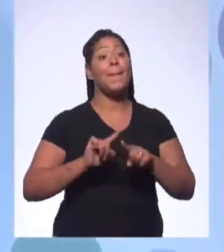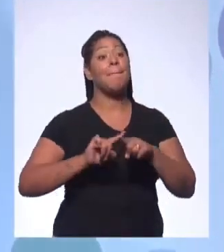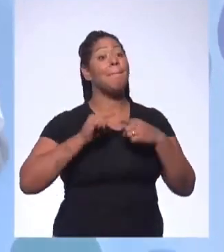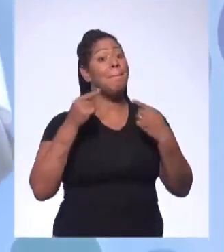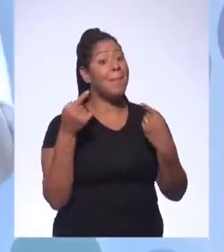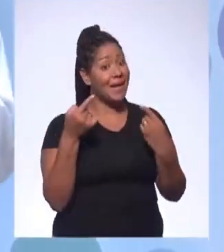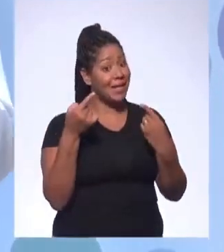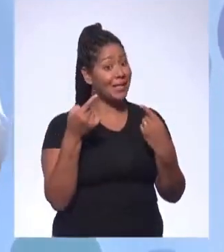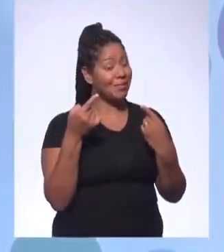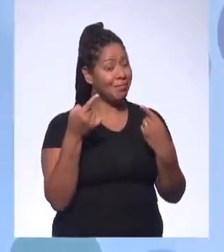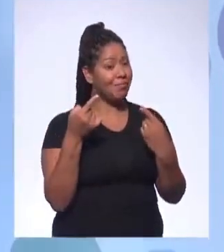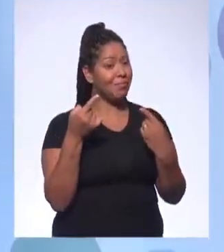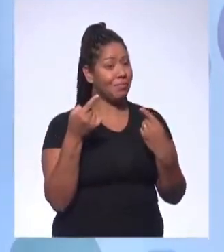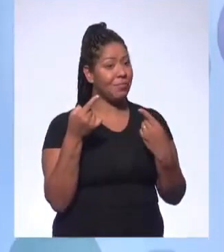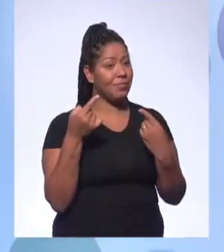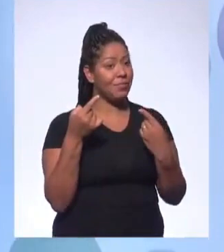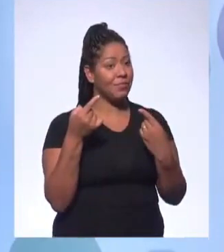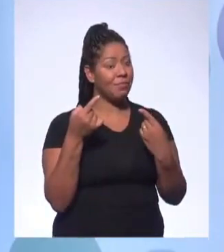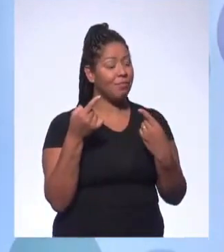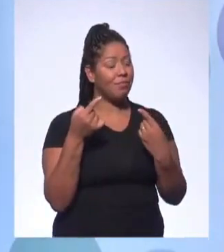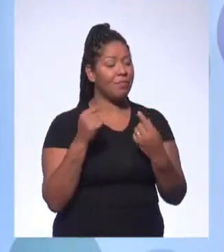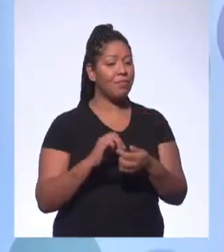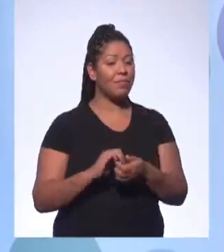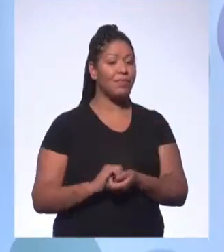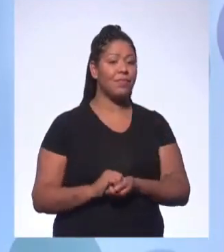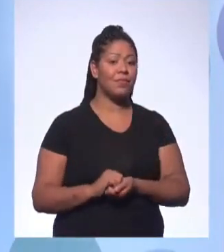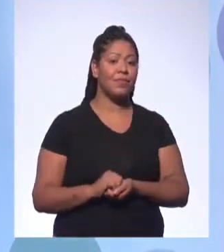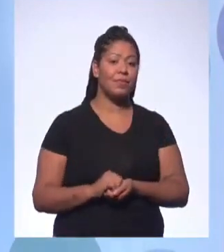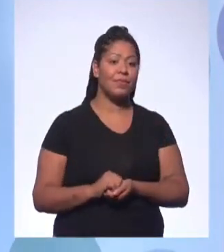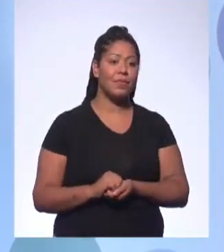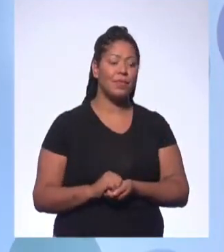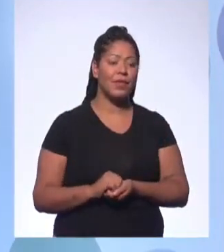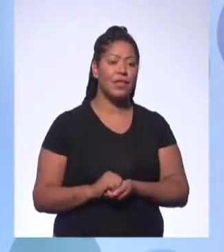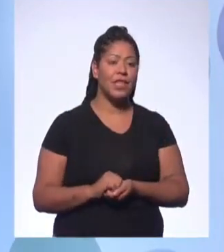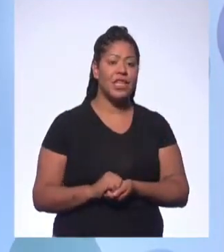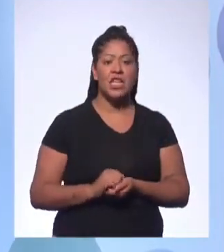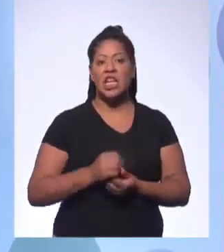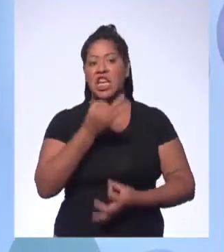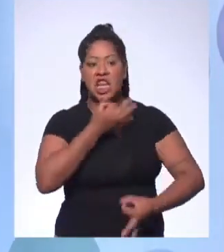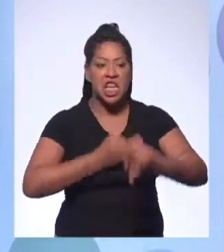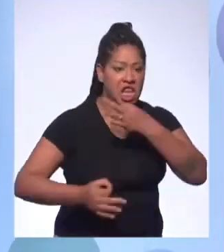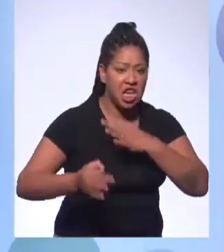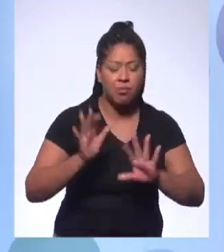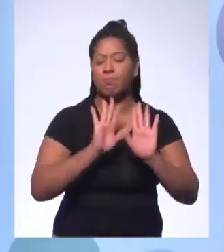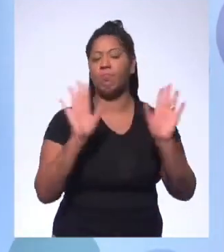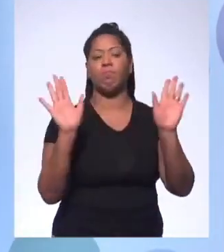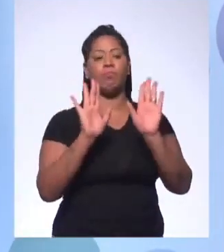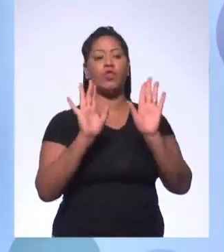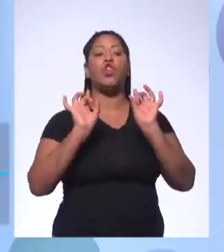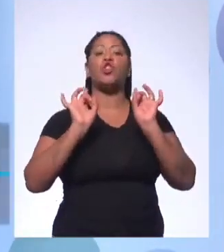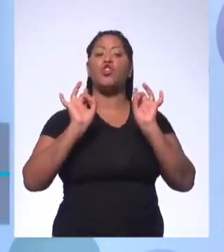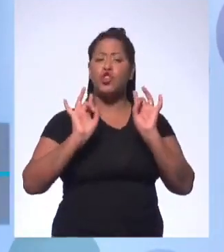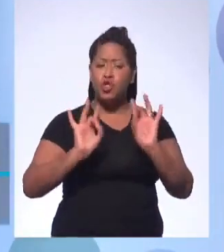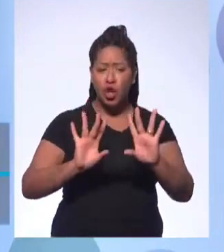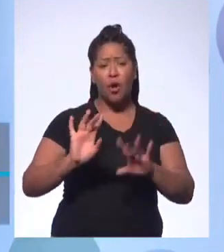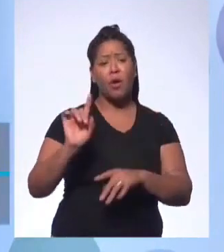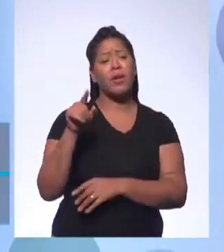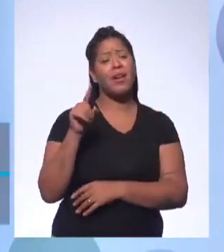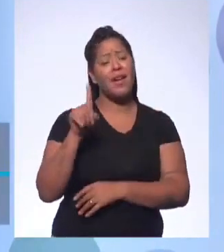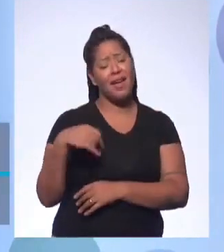mas sem a gente falar de hipocrisia, o uso do